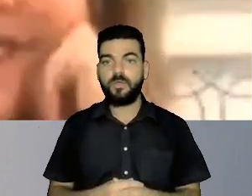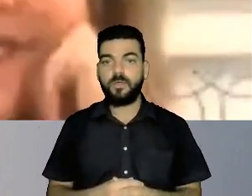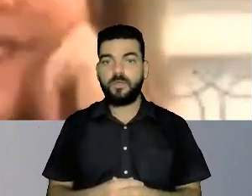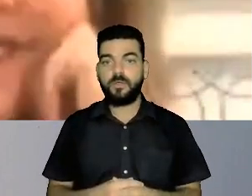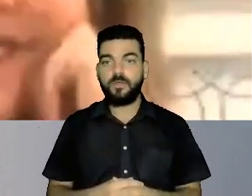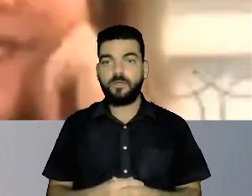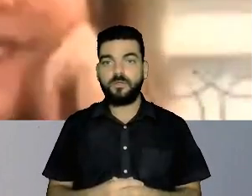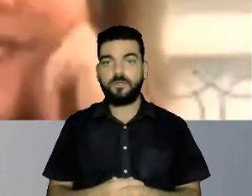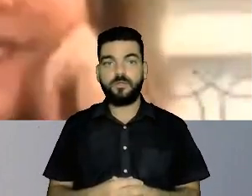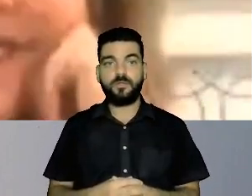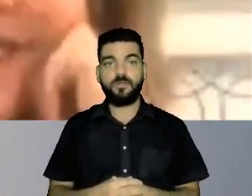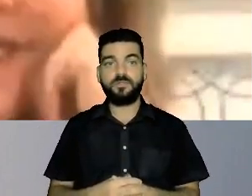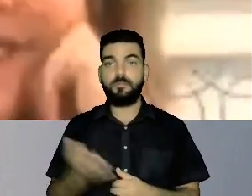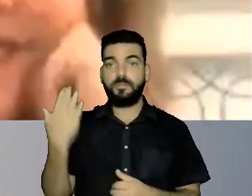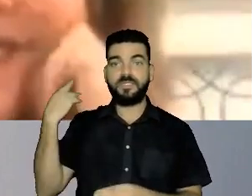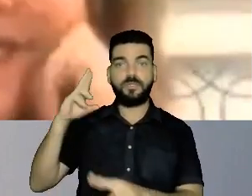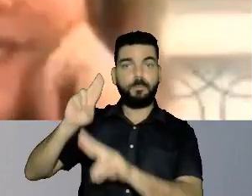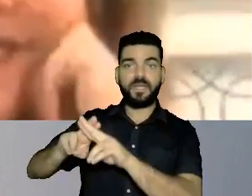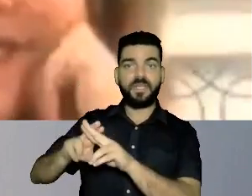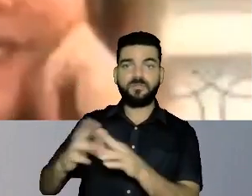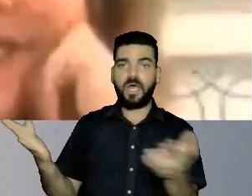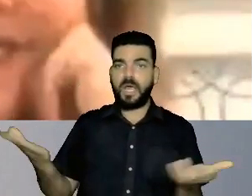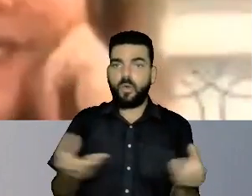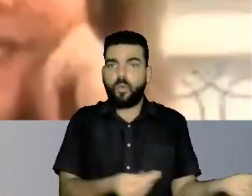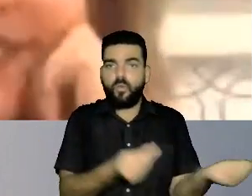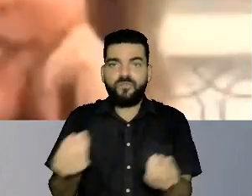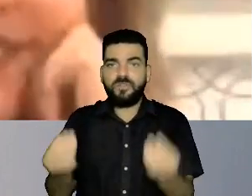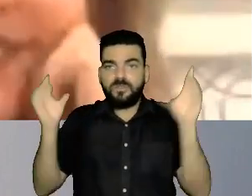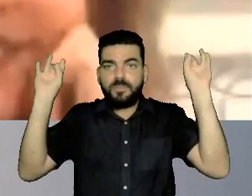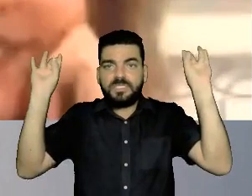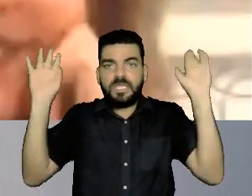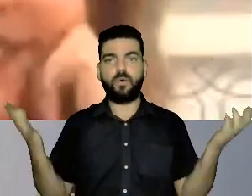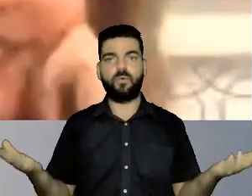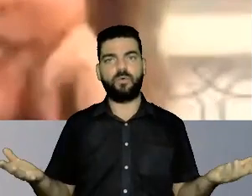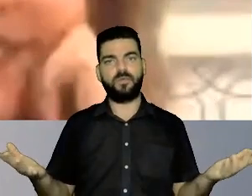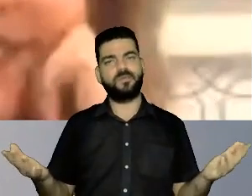da Bienal do Vazio foram convidados a participar de uma Bienal na Alemanha.